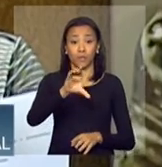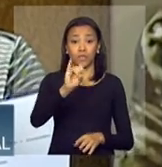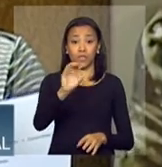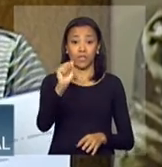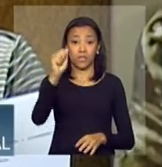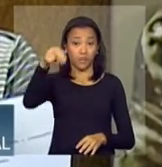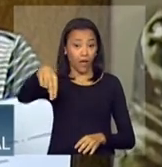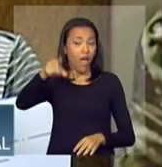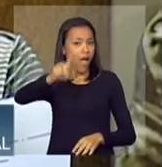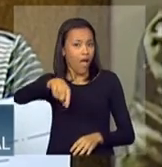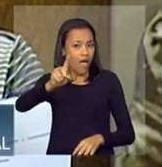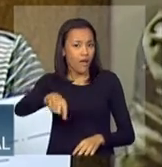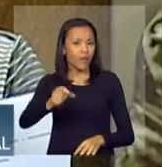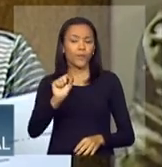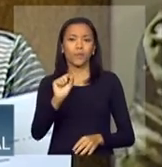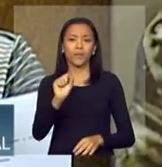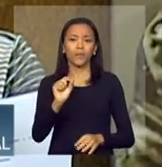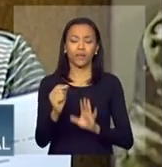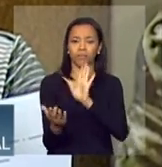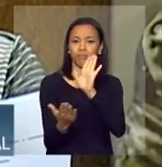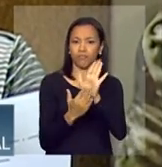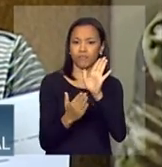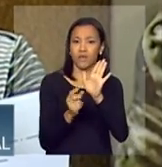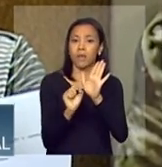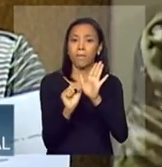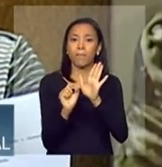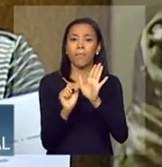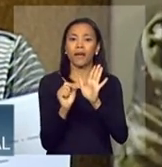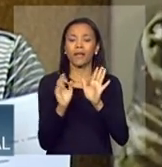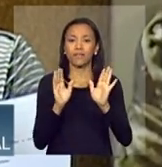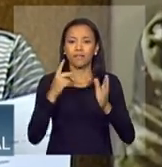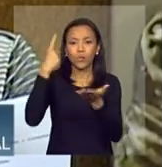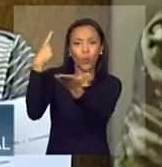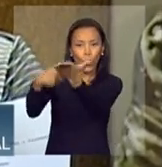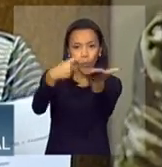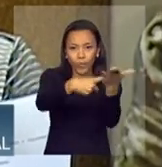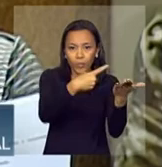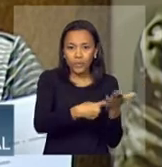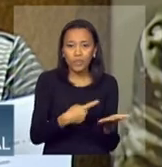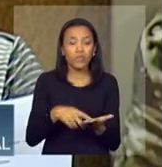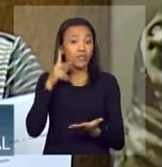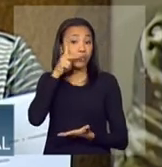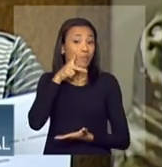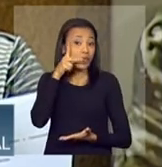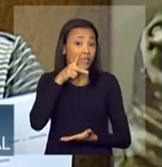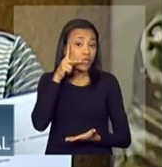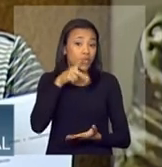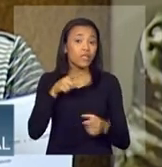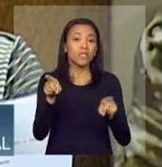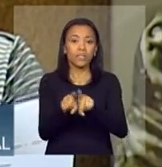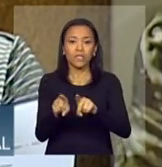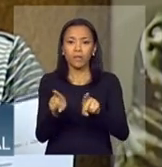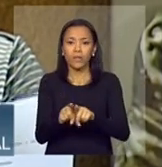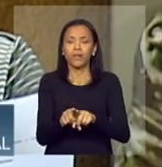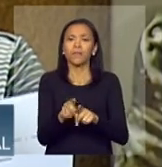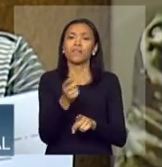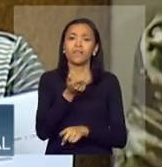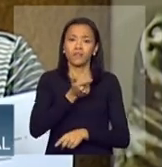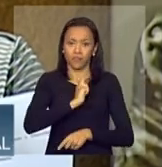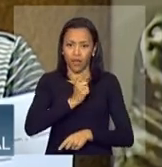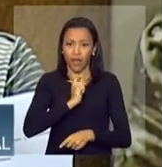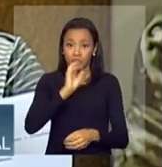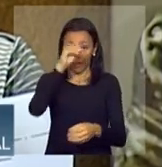ser um dos pressupostos para a efetivação da pactuação da política de SAN e também está prevista